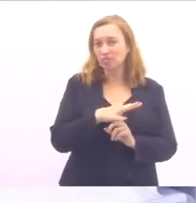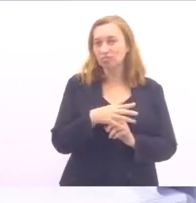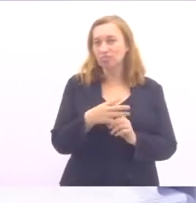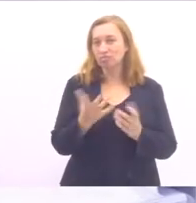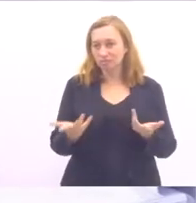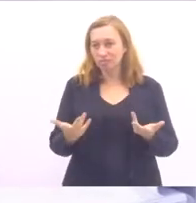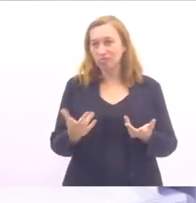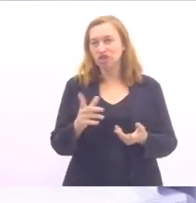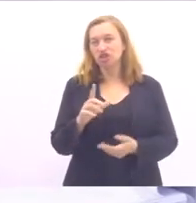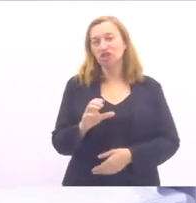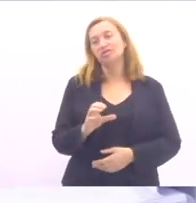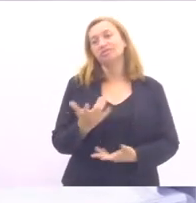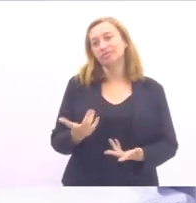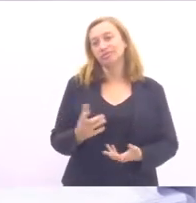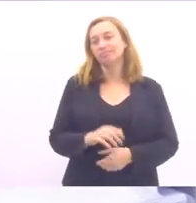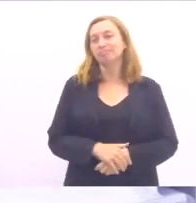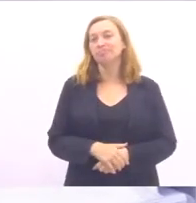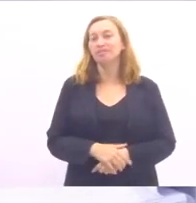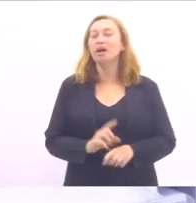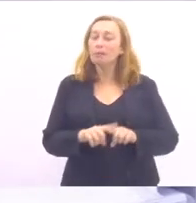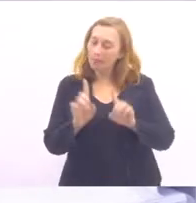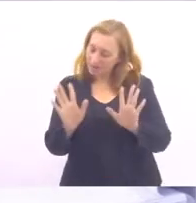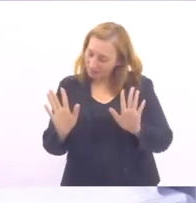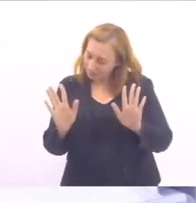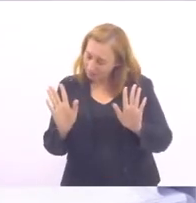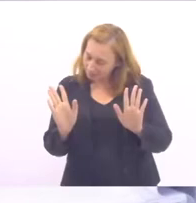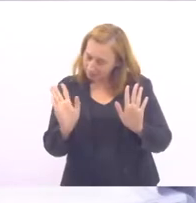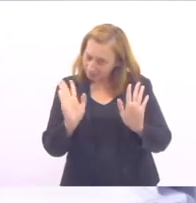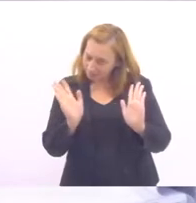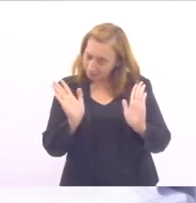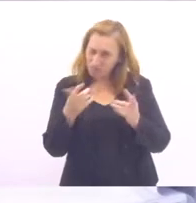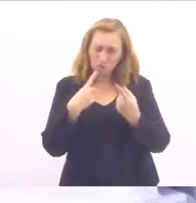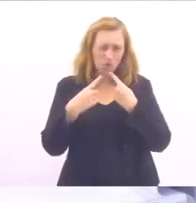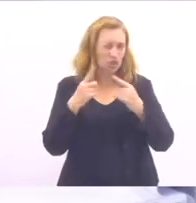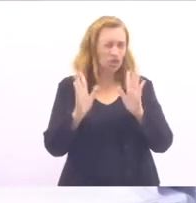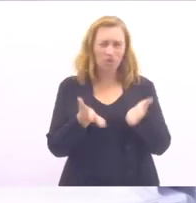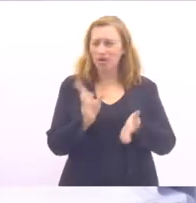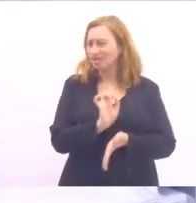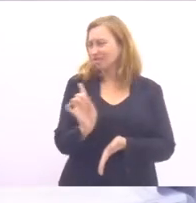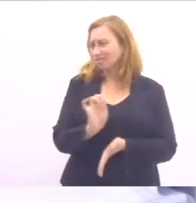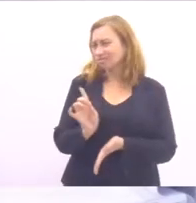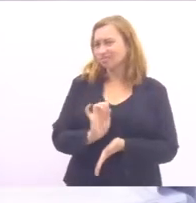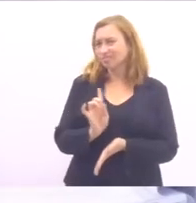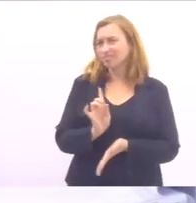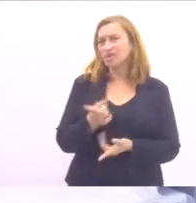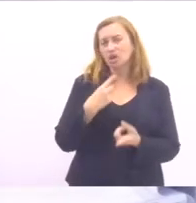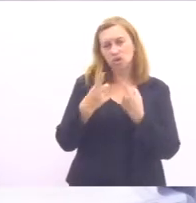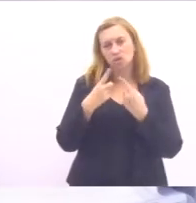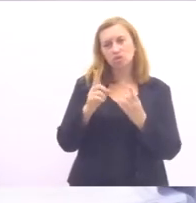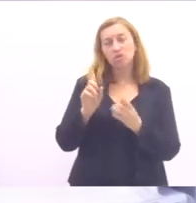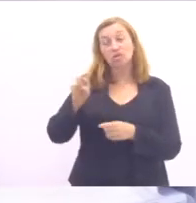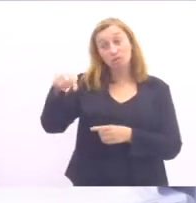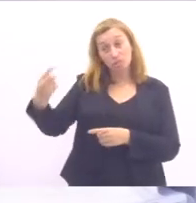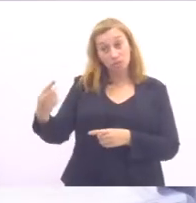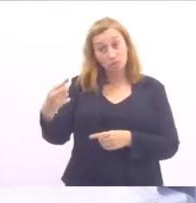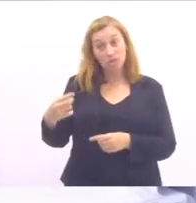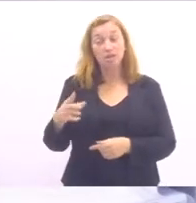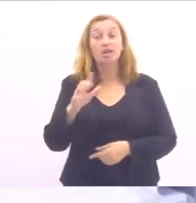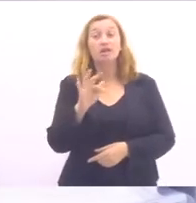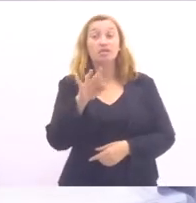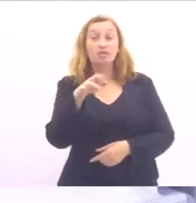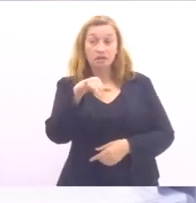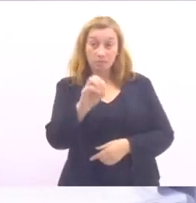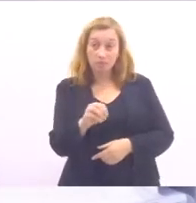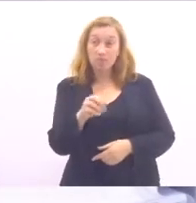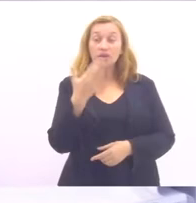um feirão, uma xepa. Mas eu vou, não adianta a gente discutir agora, meu camarada, vamos discutir, está aqui o Firmino, que entende disso, vocês